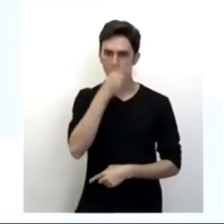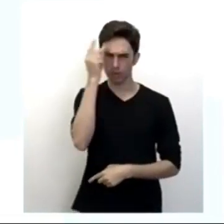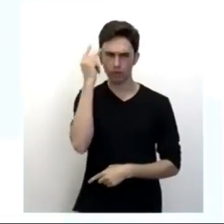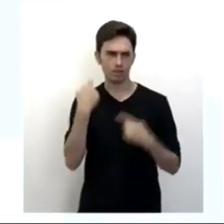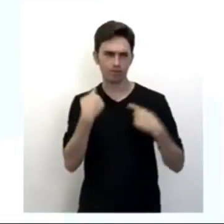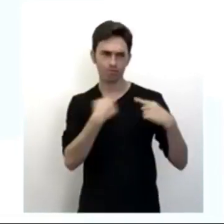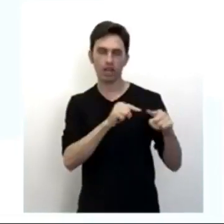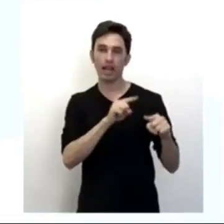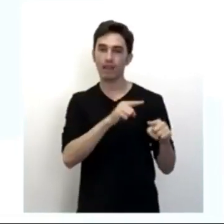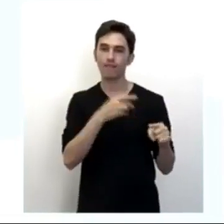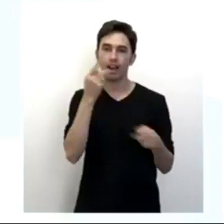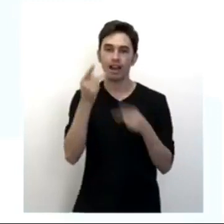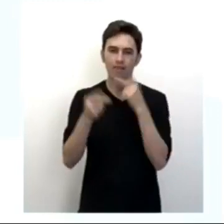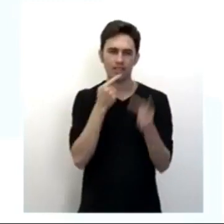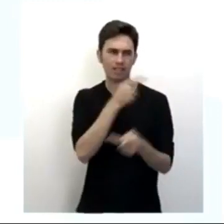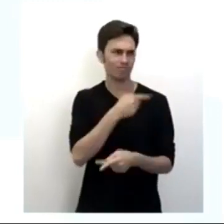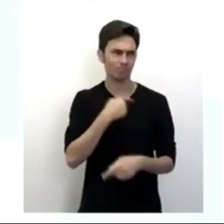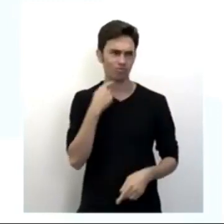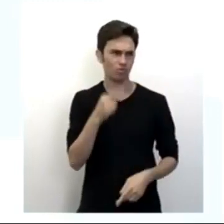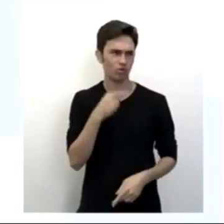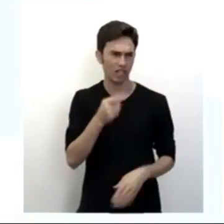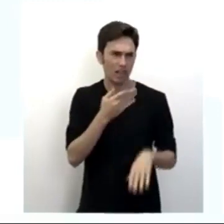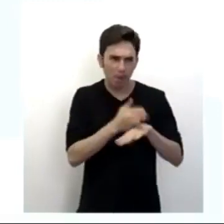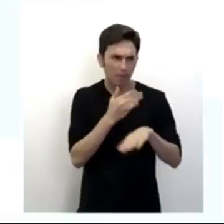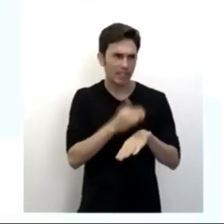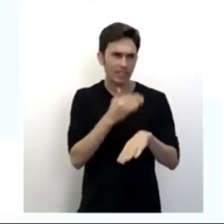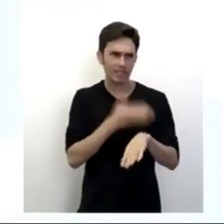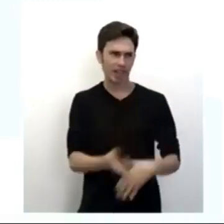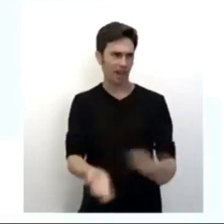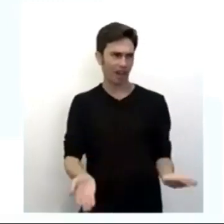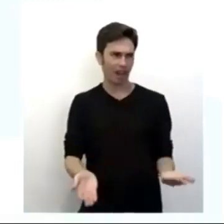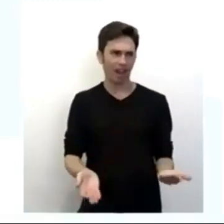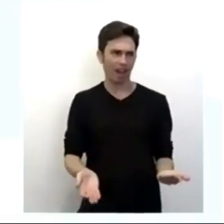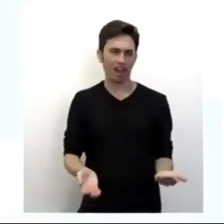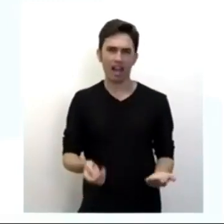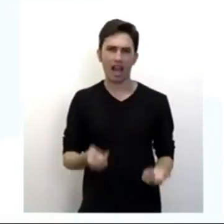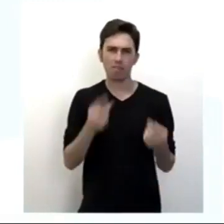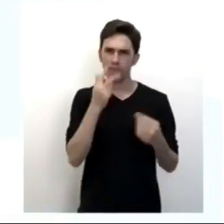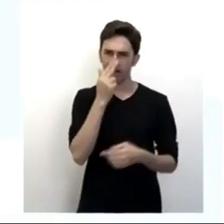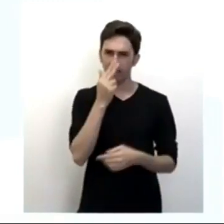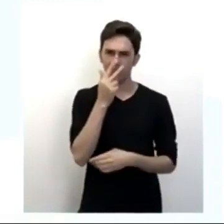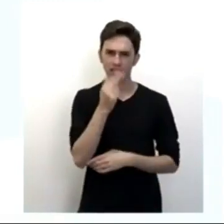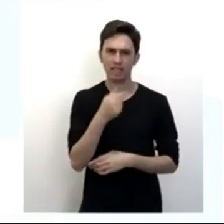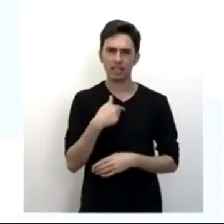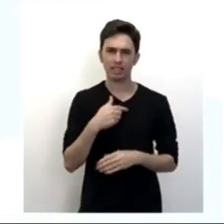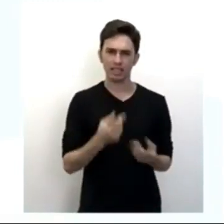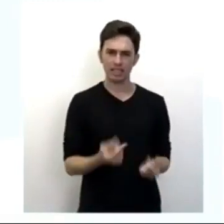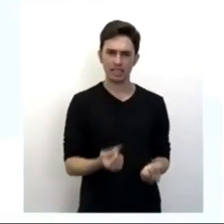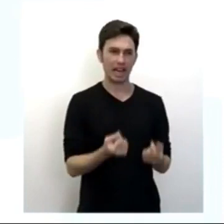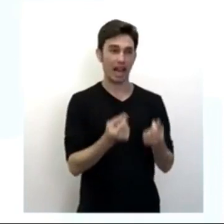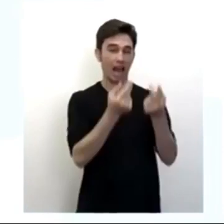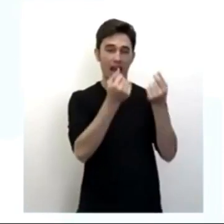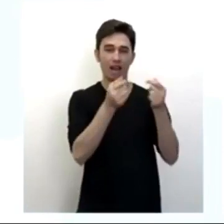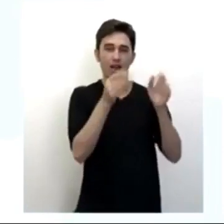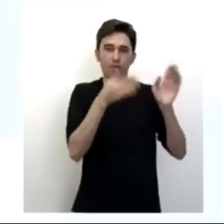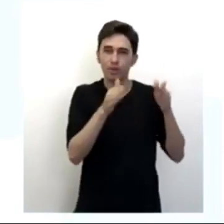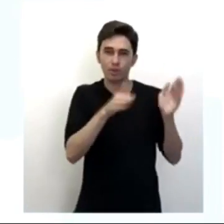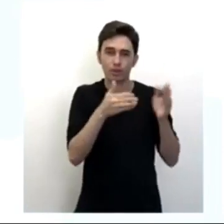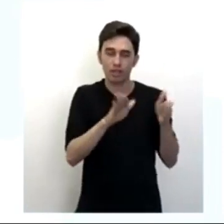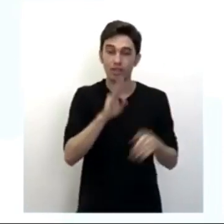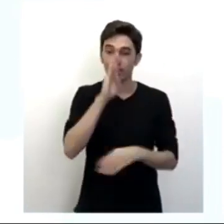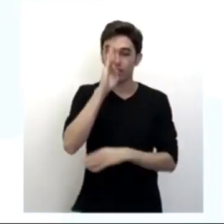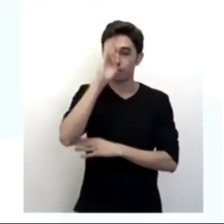de impraticável, né? Diziam que ele encarecia demais a produção e, principalmente, essa